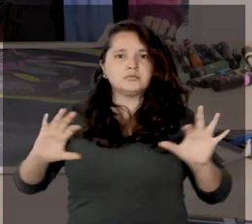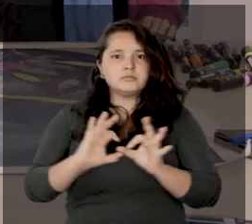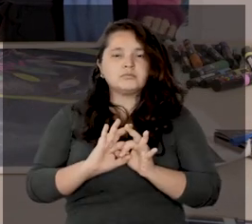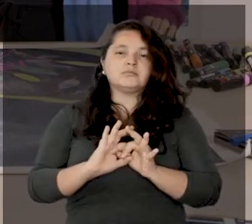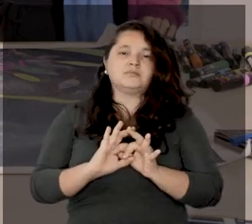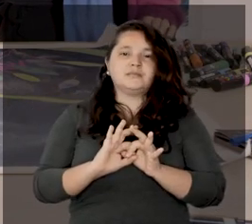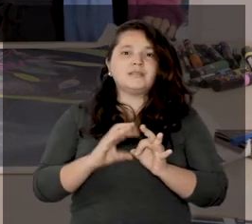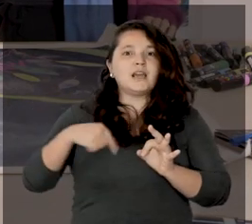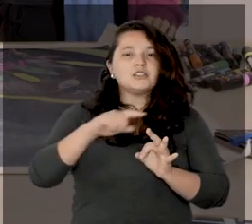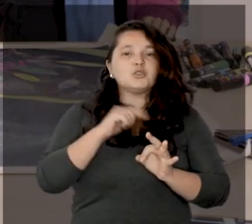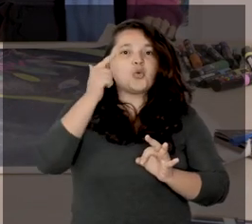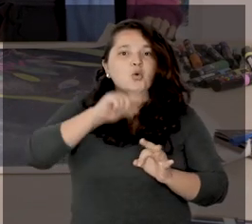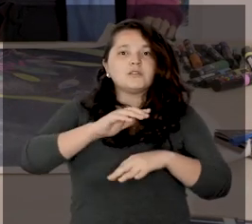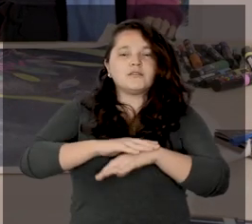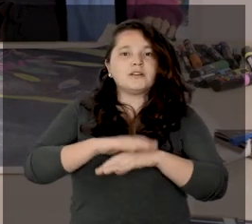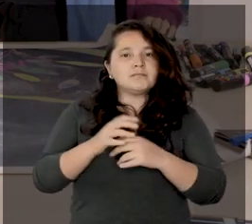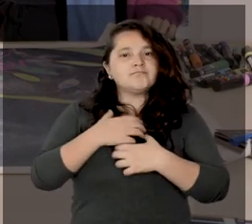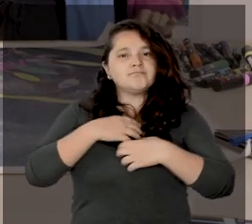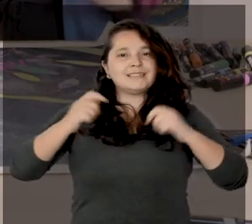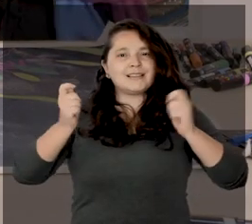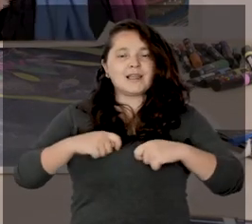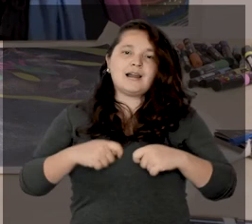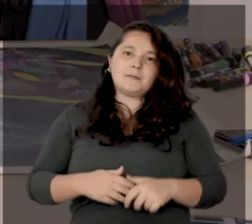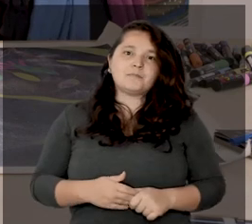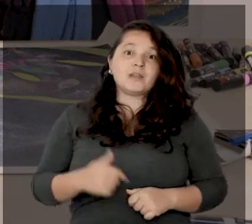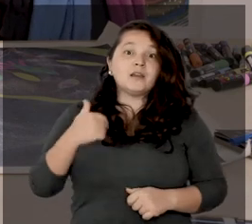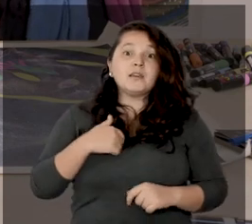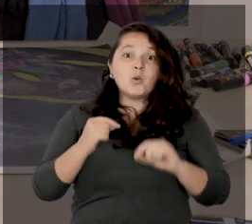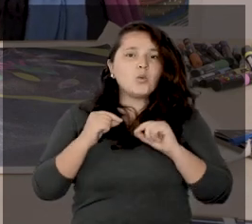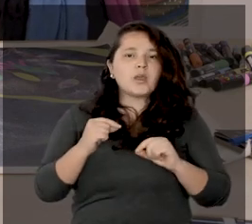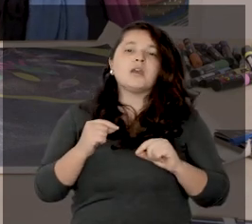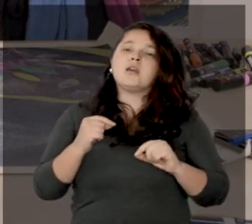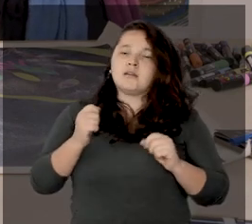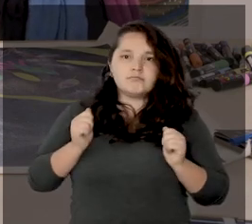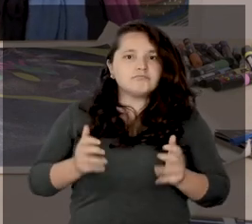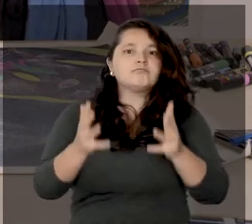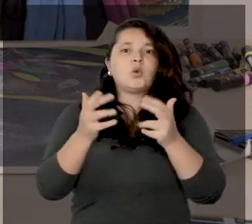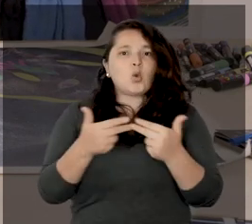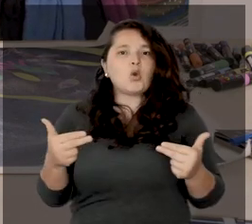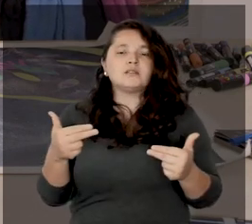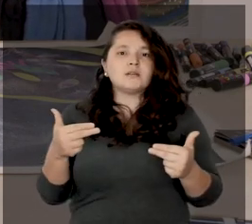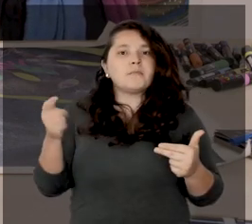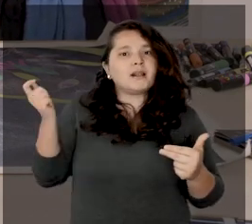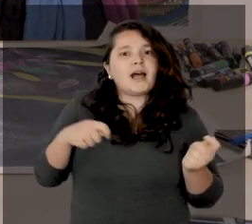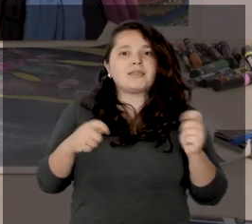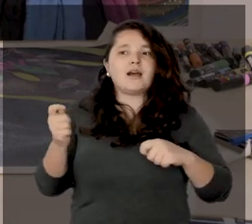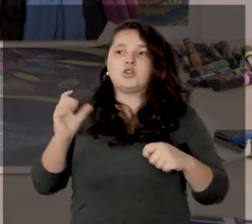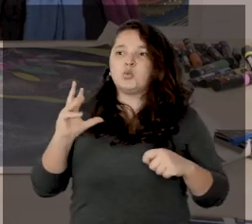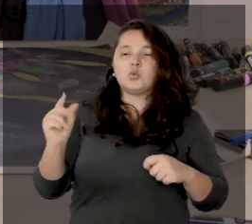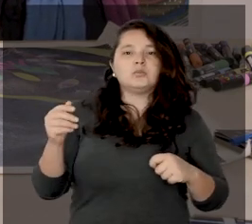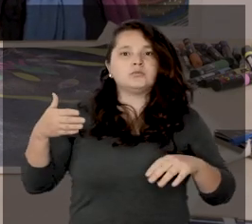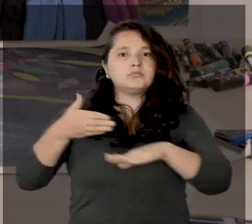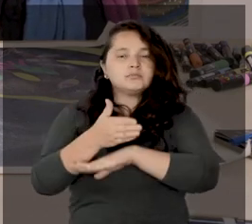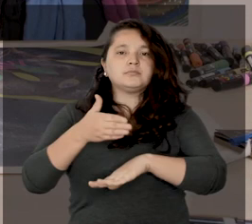sentir que é possível, né? E tornar cada vez mais isso, cada vez mais possível, mais acessível. E é